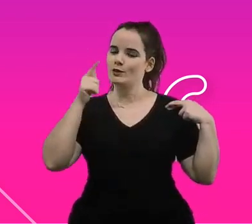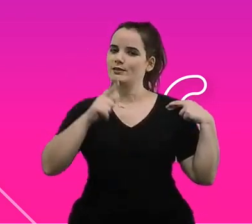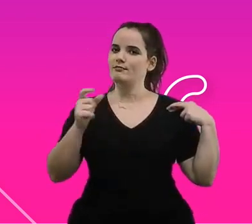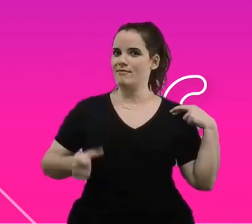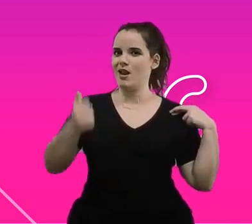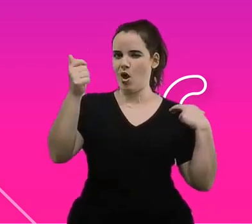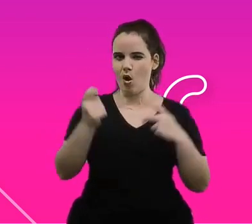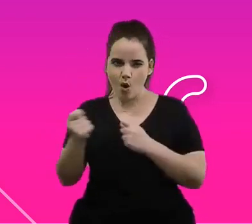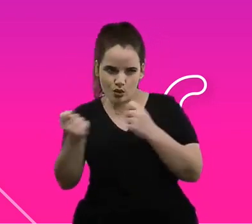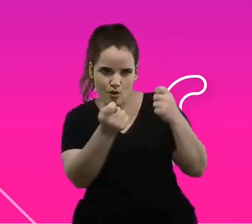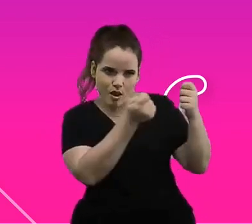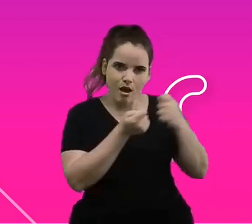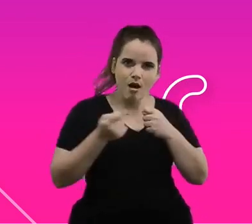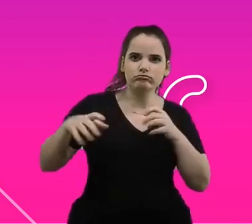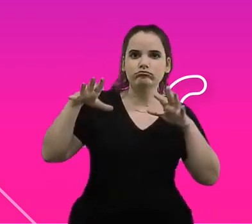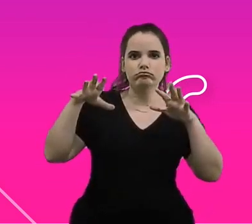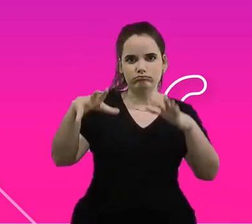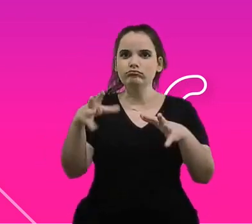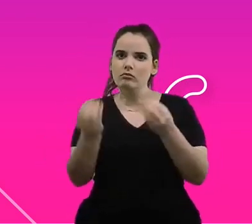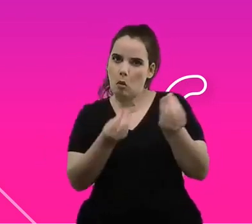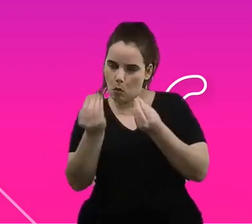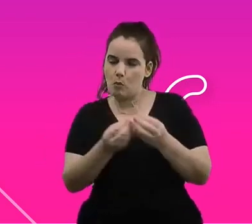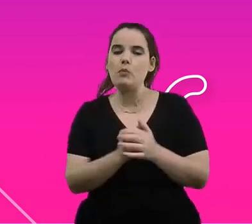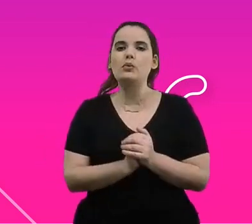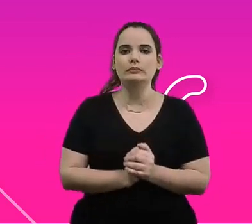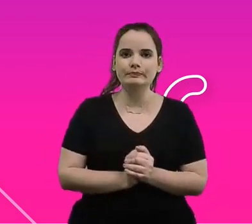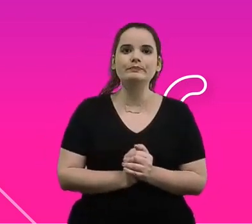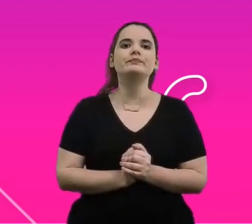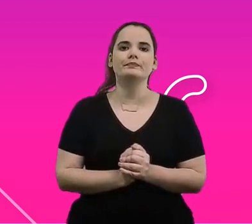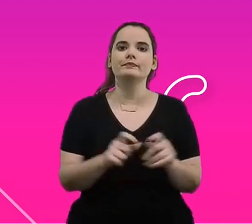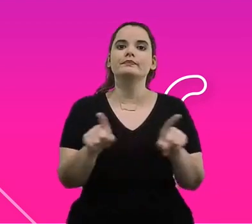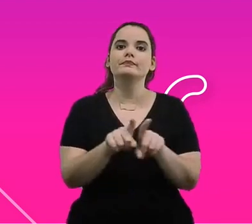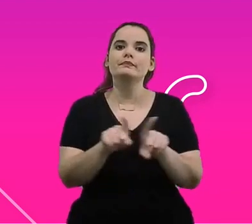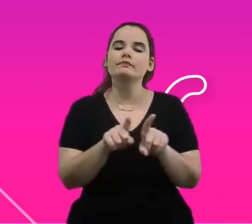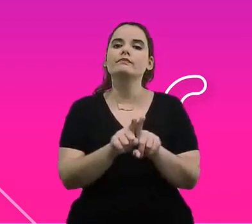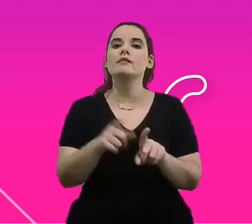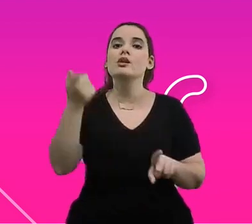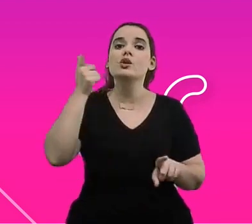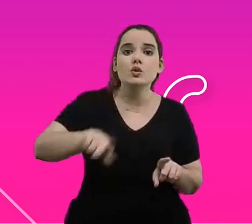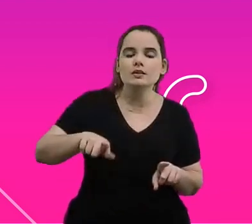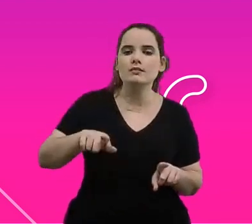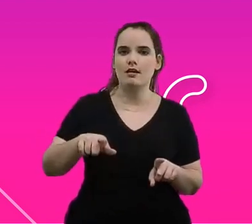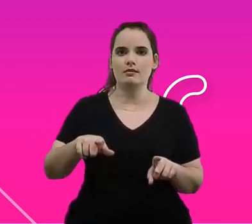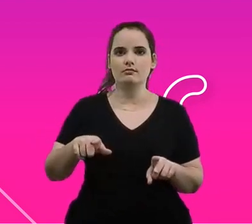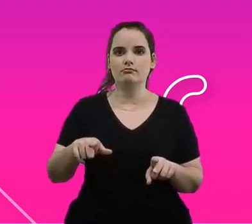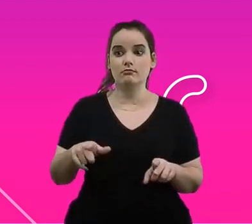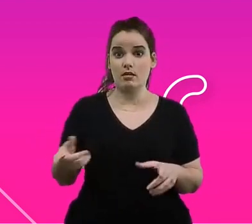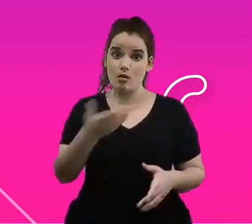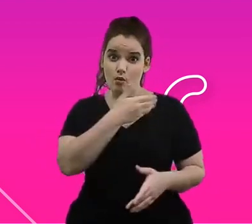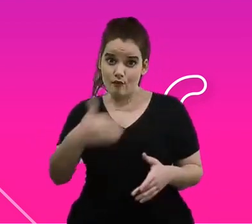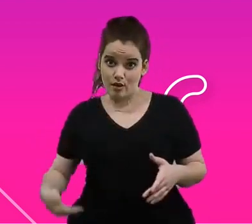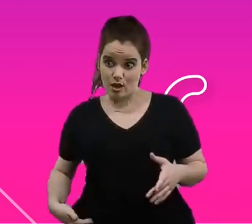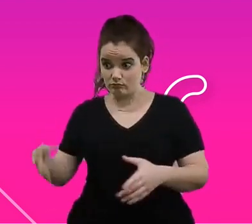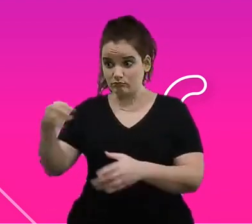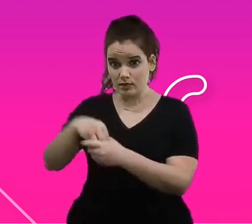fato evoluiu para um modelo de predição. Então, obrigado, John, pela aula que você nos deu sobre esses modelos de